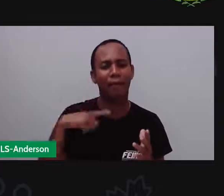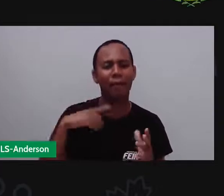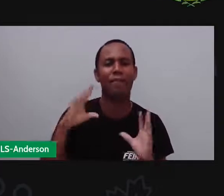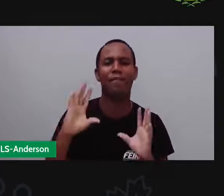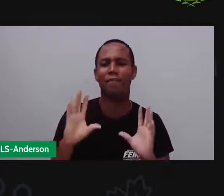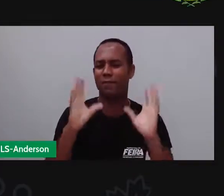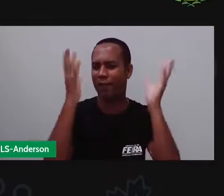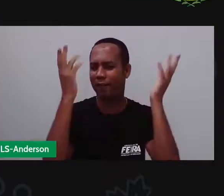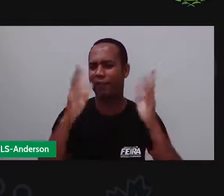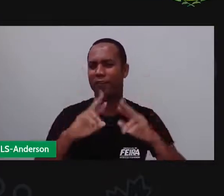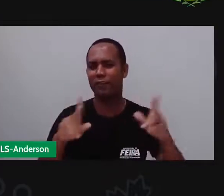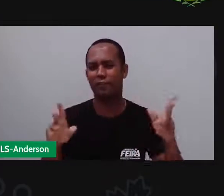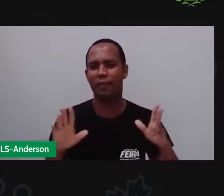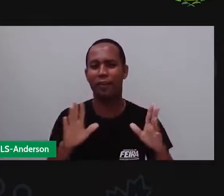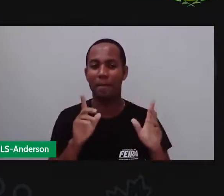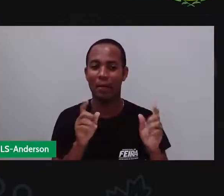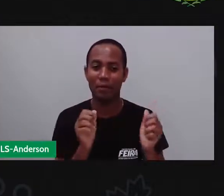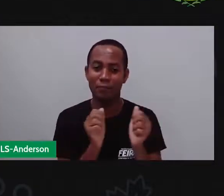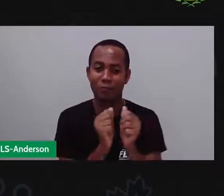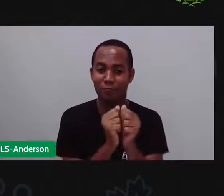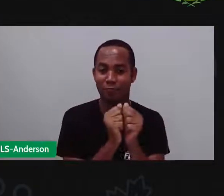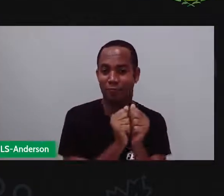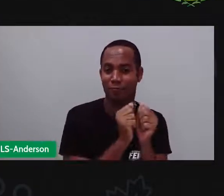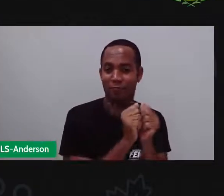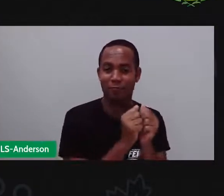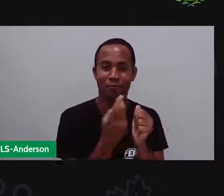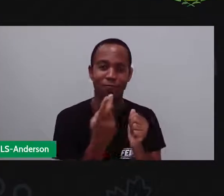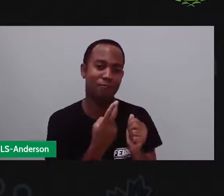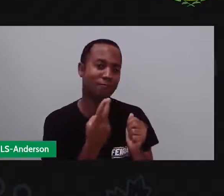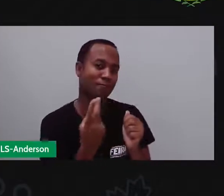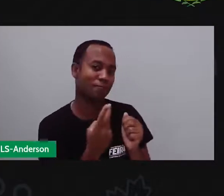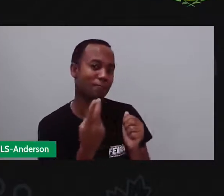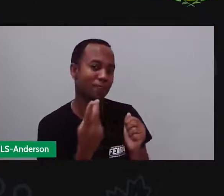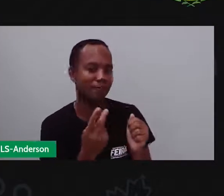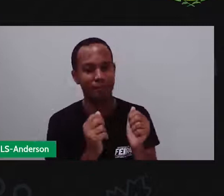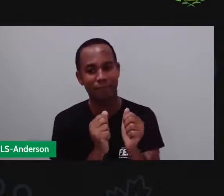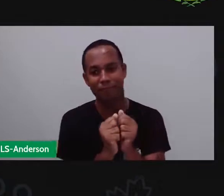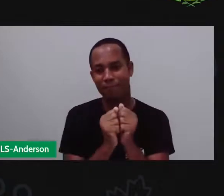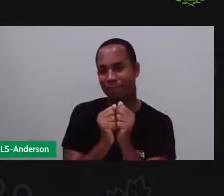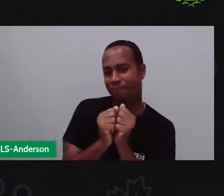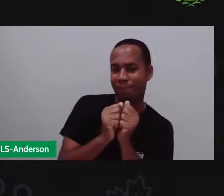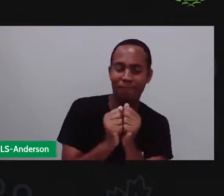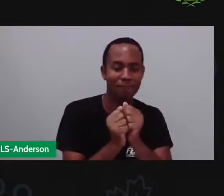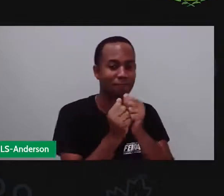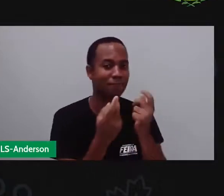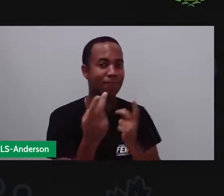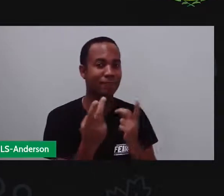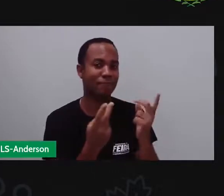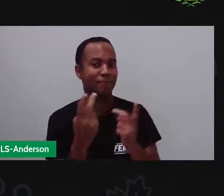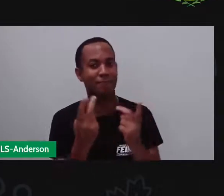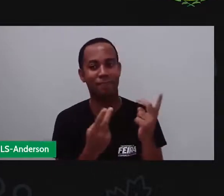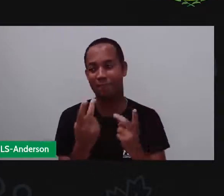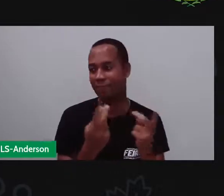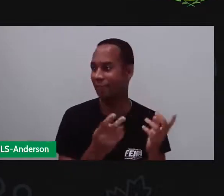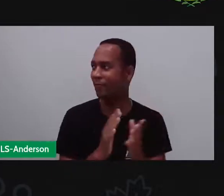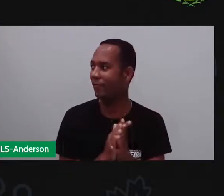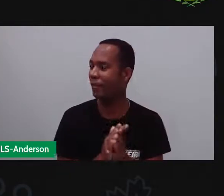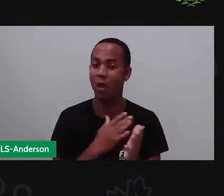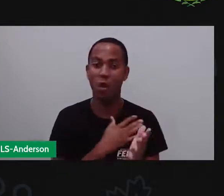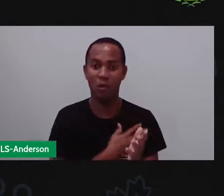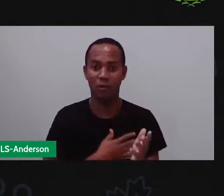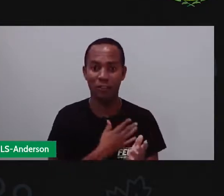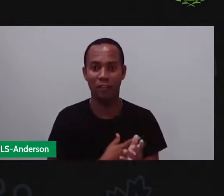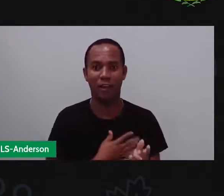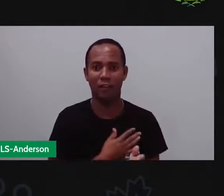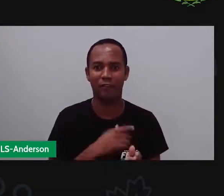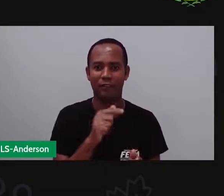aqui juntinhos, sempre lado a lado, eu e Anderson com vocês. E aí, gostaram dessa